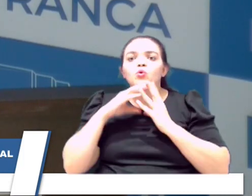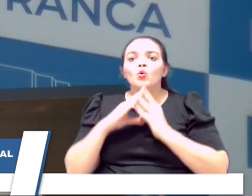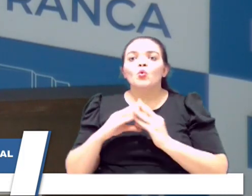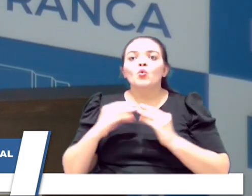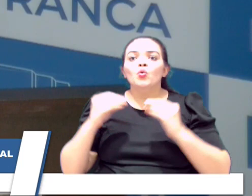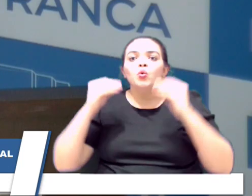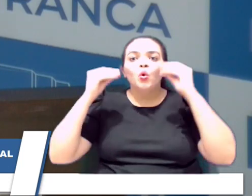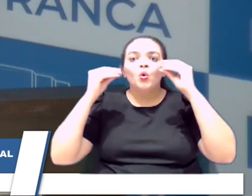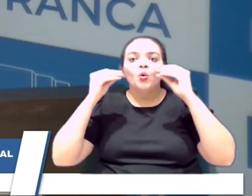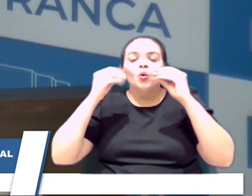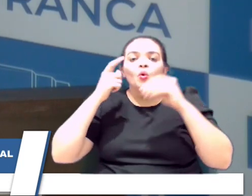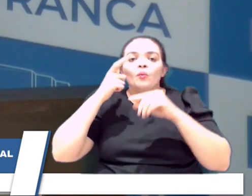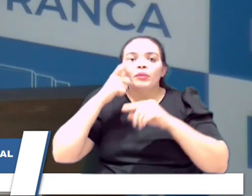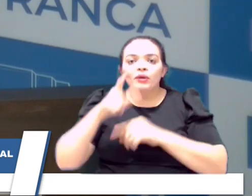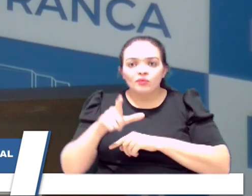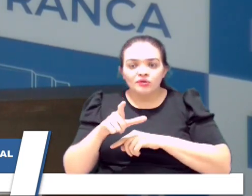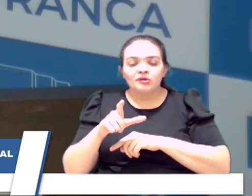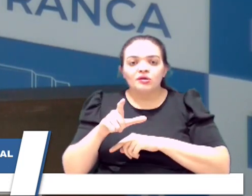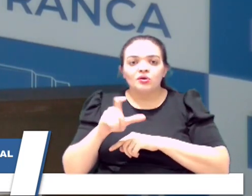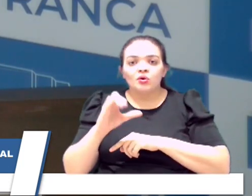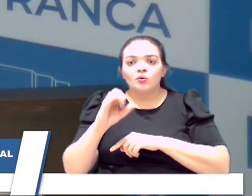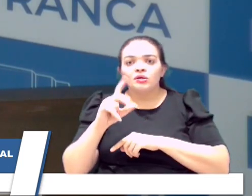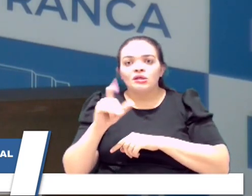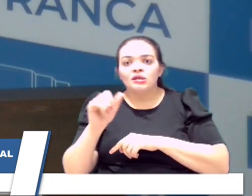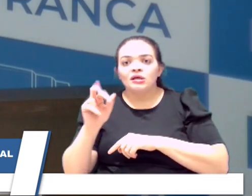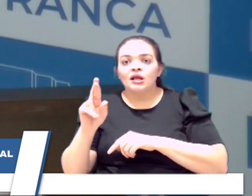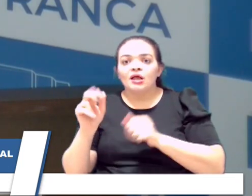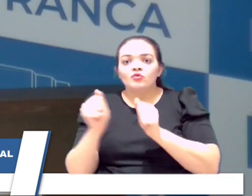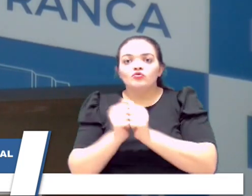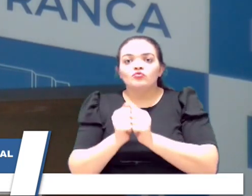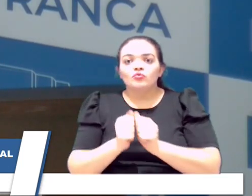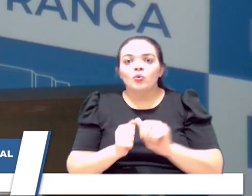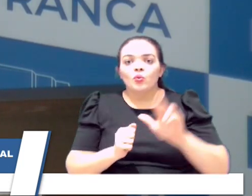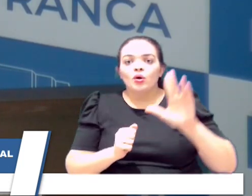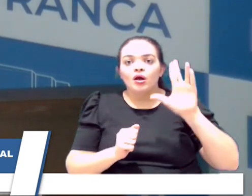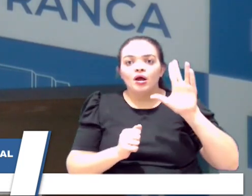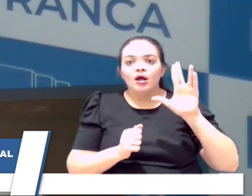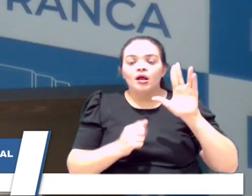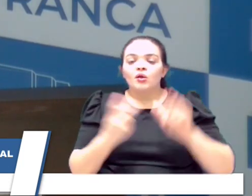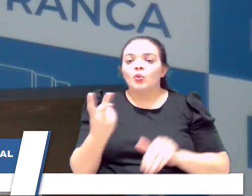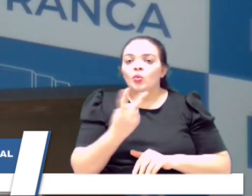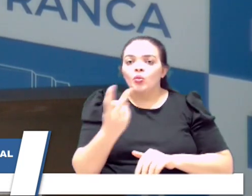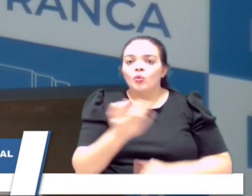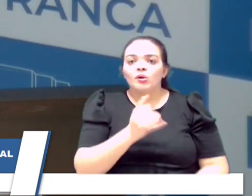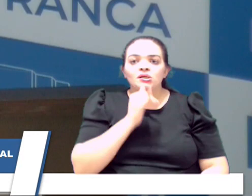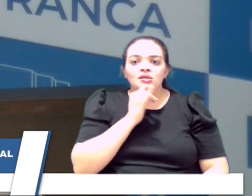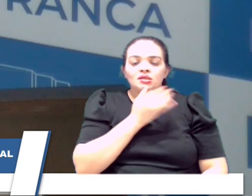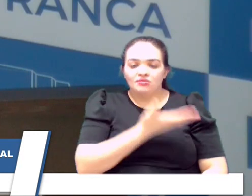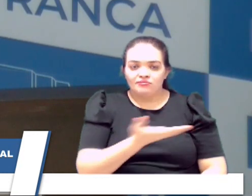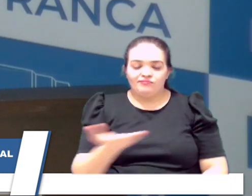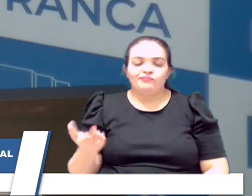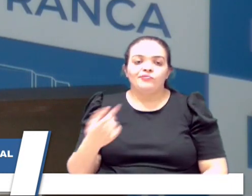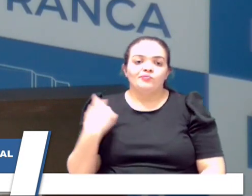ele conseguiu ciclar, junto com a cannabis. Então eu estou mostrando 2 exemplos para vocês. E nós, da associação, eu como